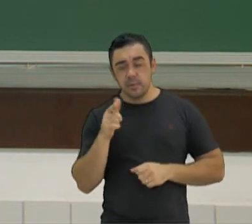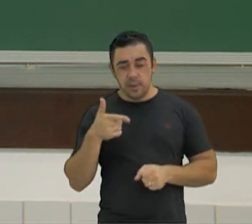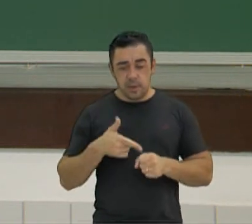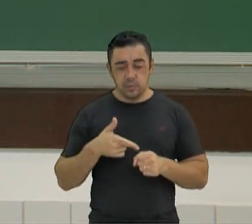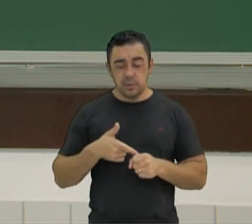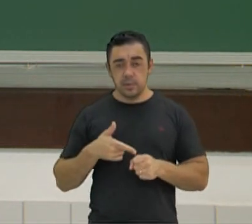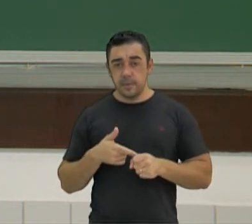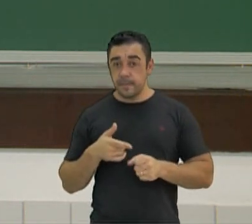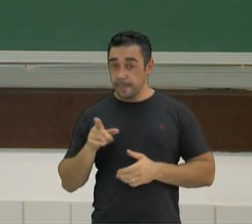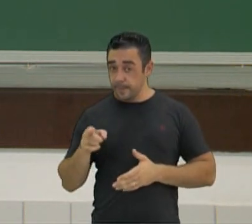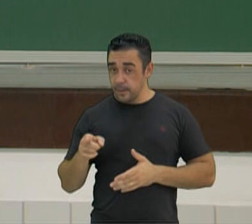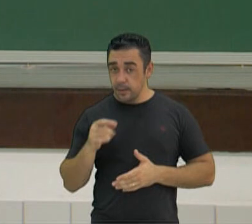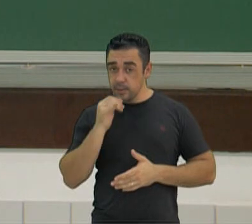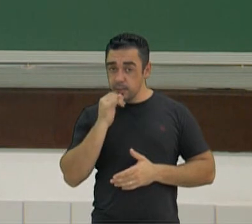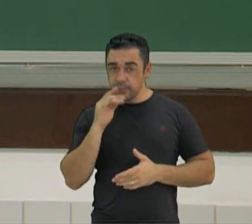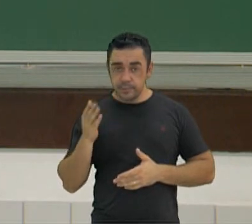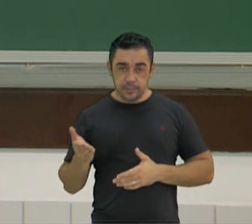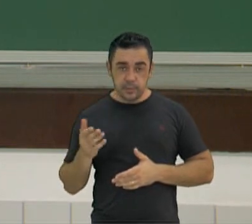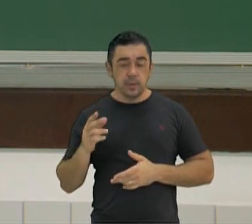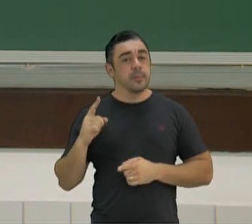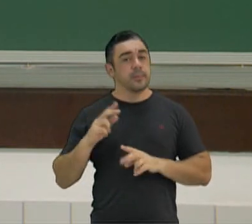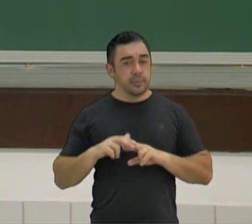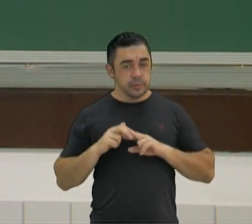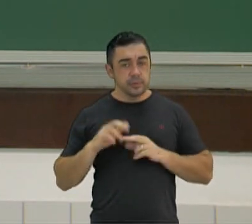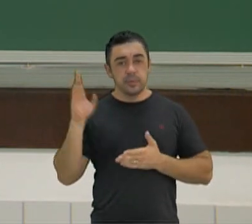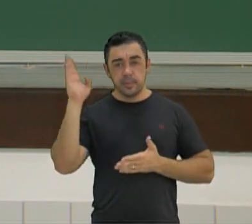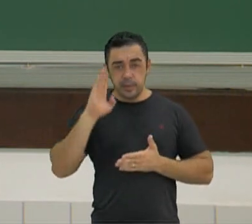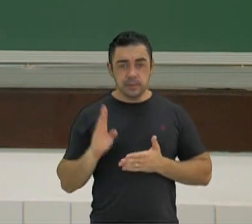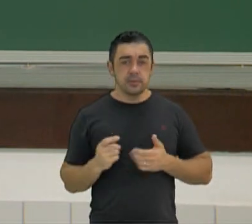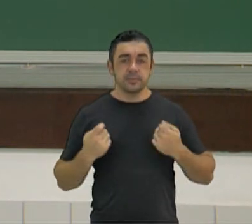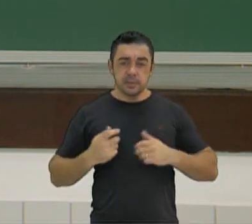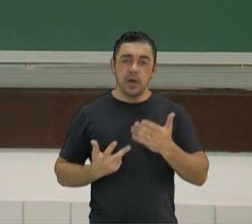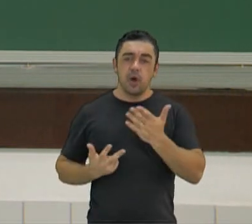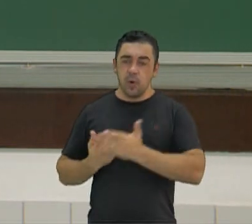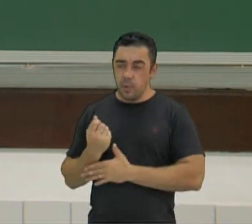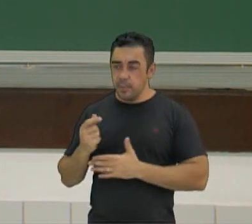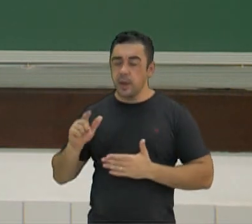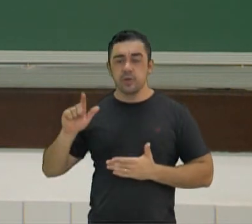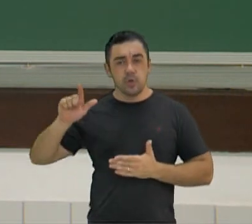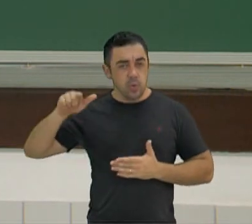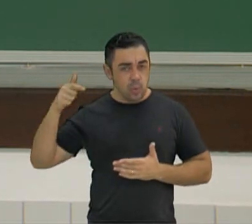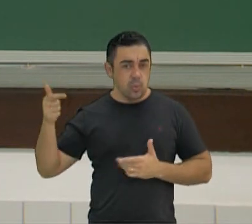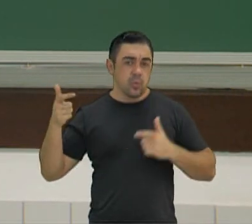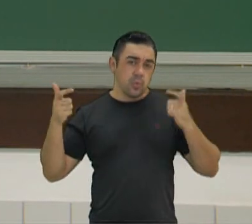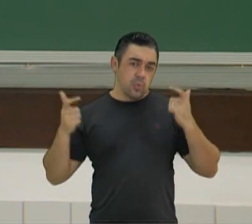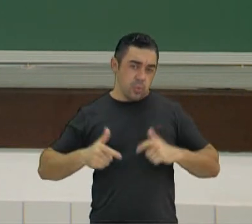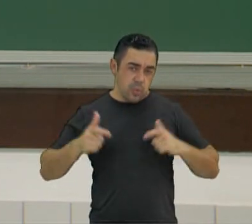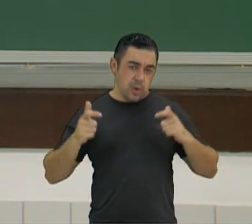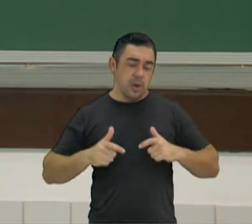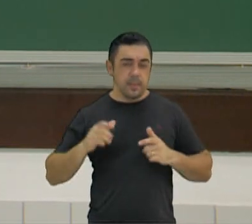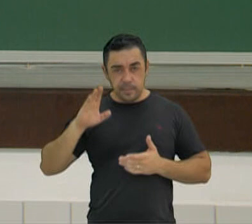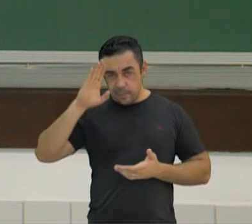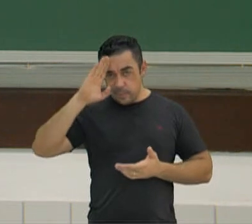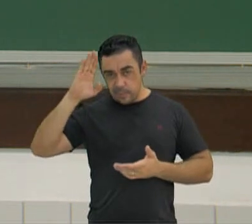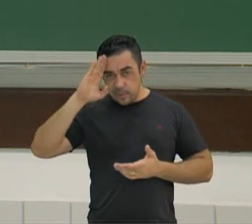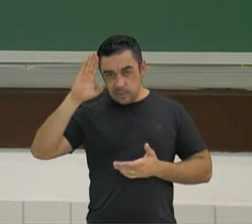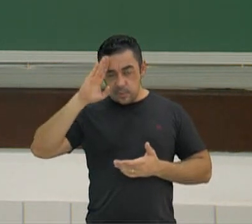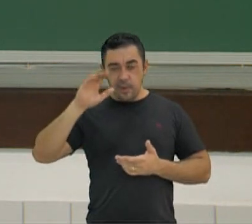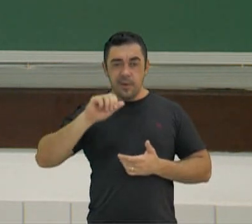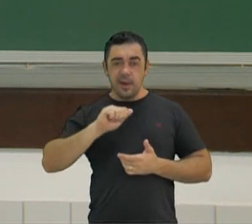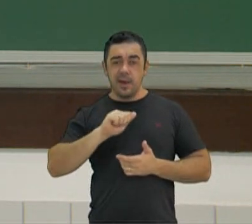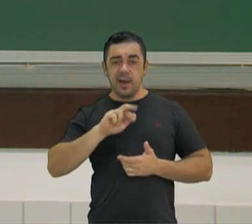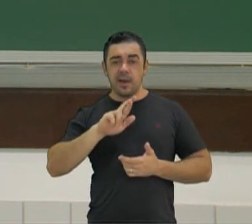gasolina. Por esta razão, o Brasil precisa comprar petróleo de outras localidades, principalmente da Arábia